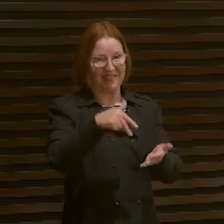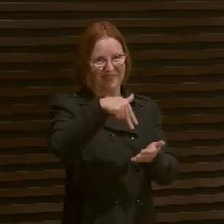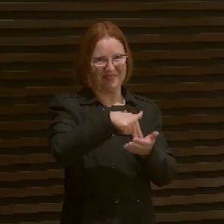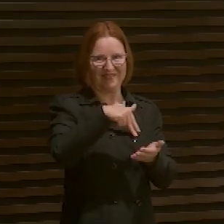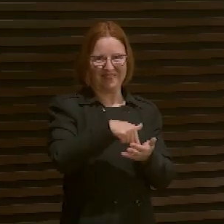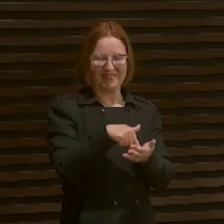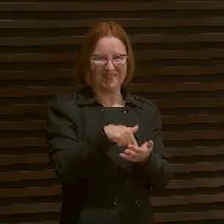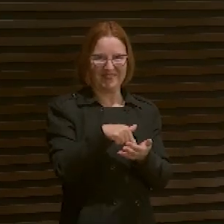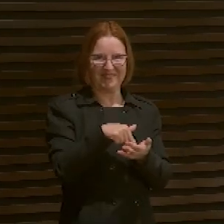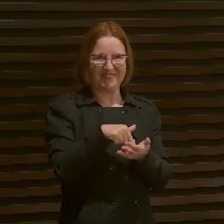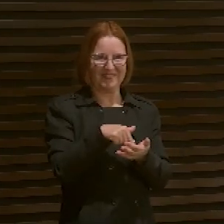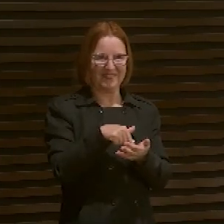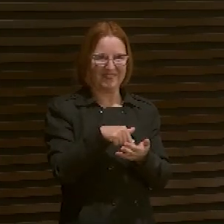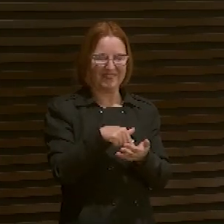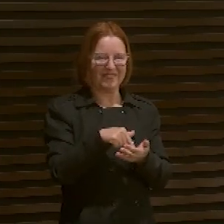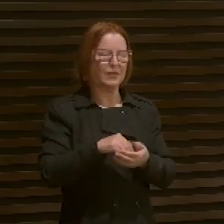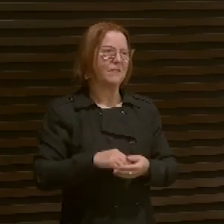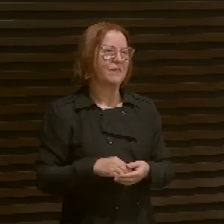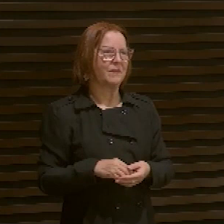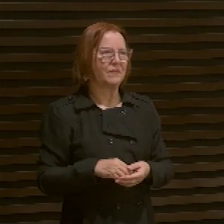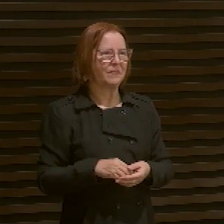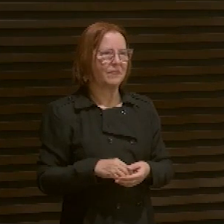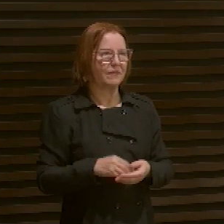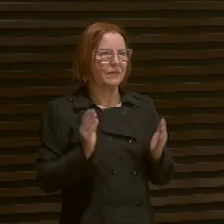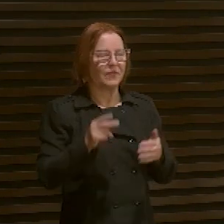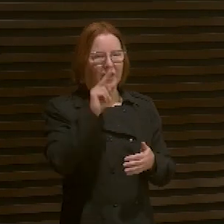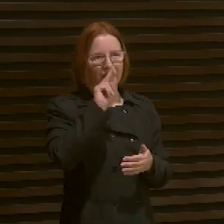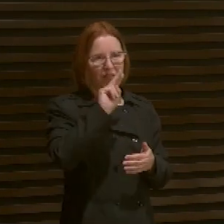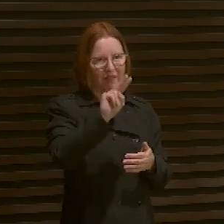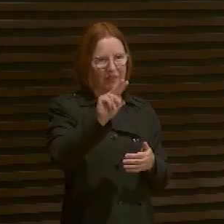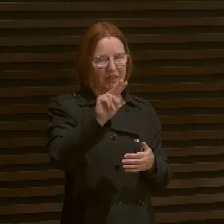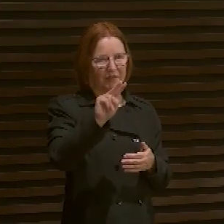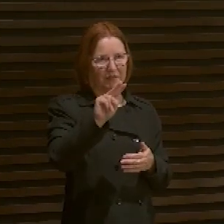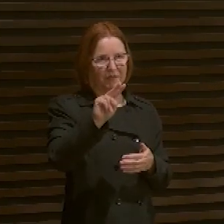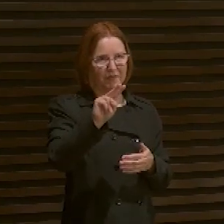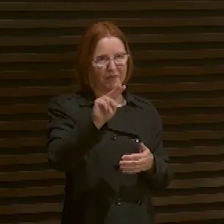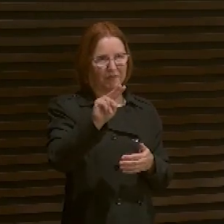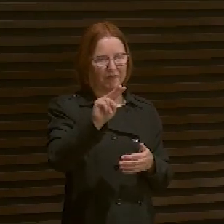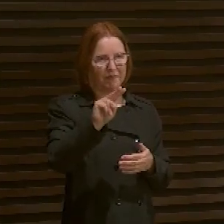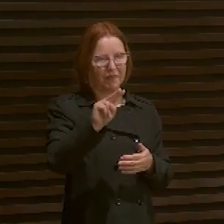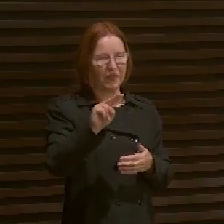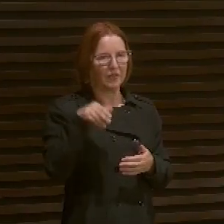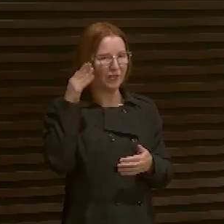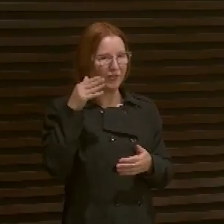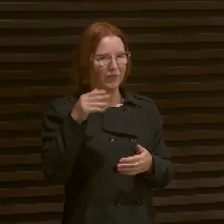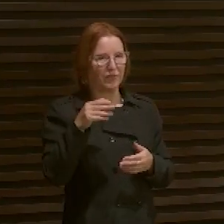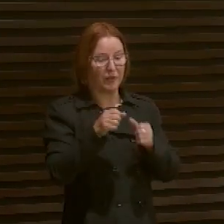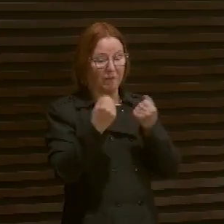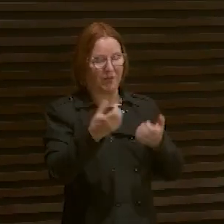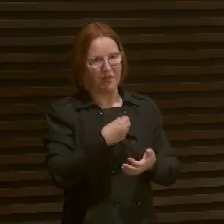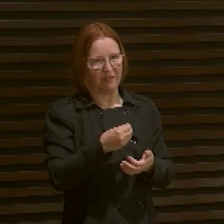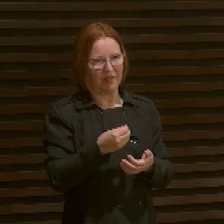perseverança. O que nós vimos lá na cena do discurso do pão da vida, nós vimos apostasia de um